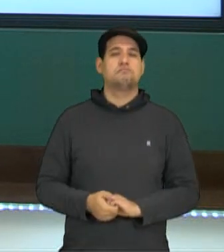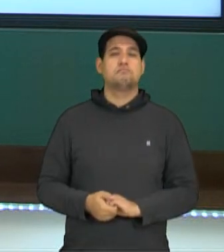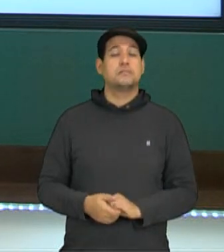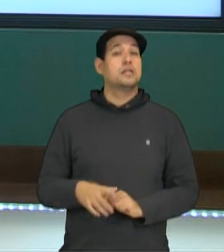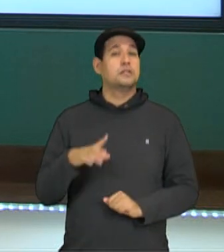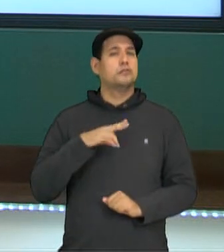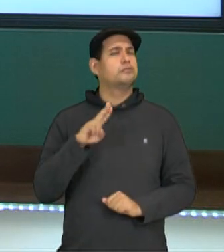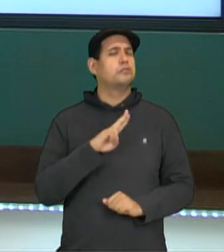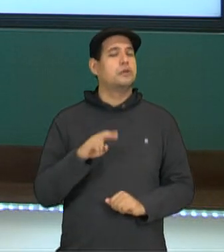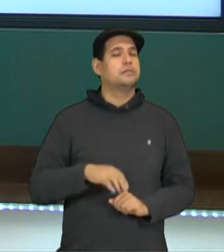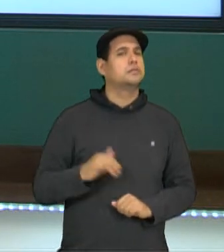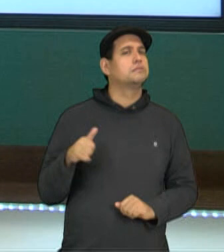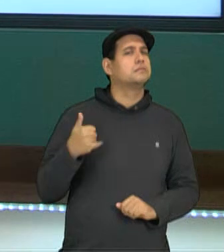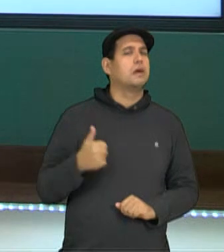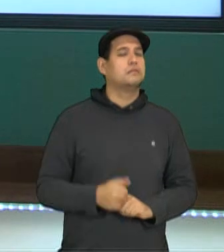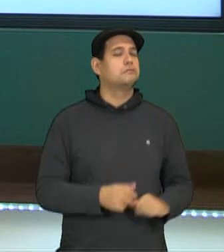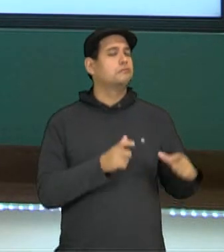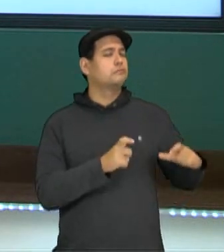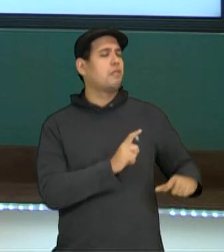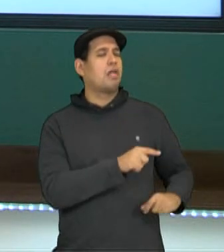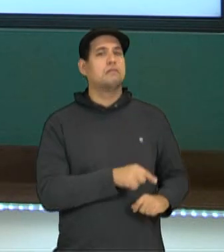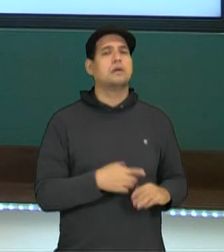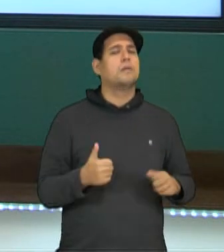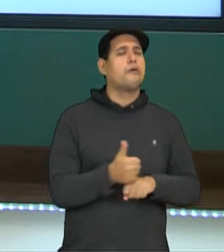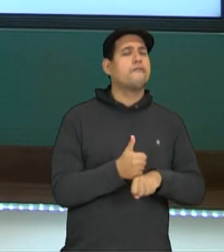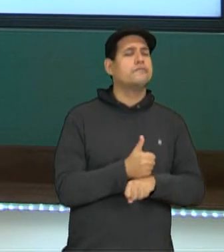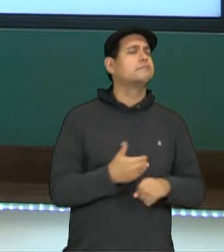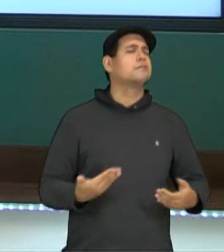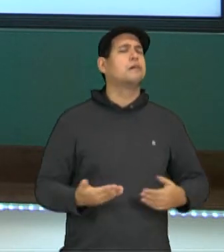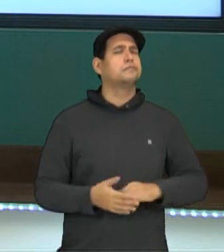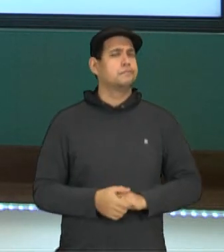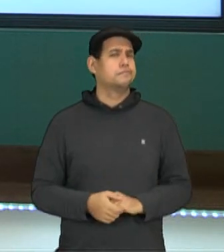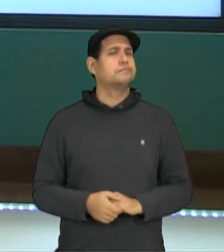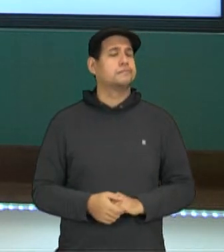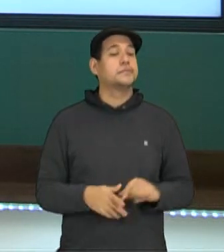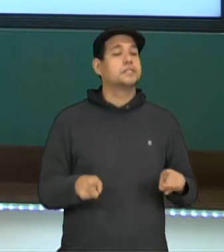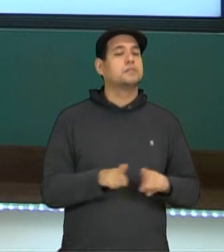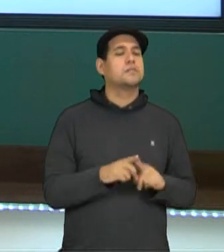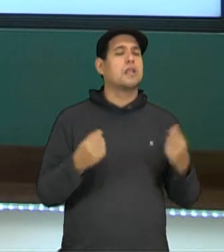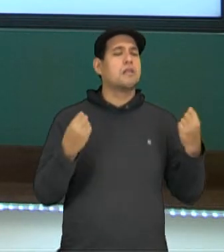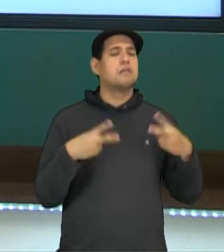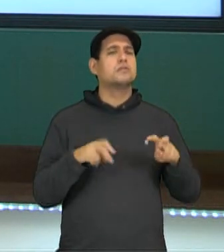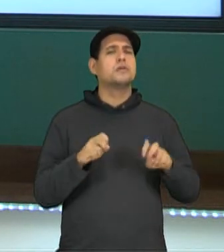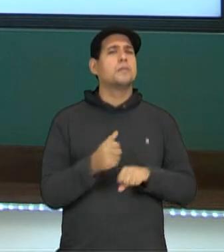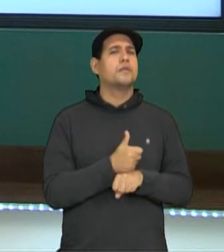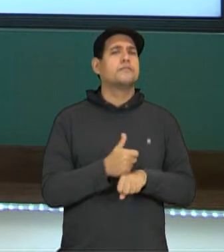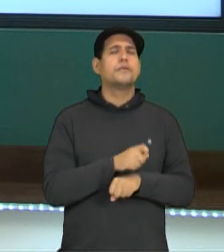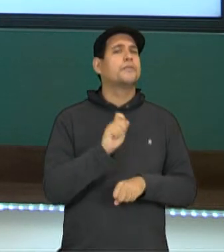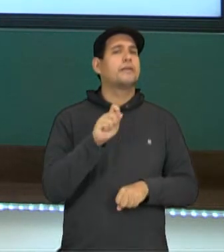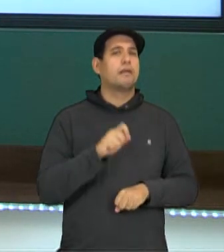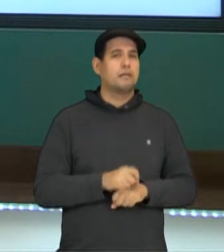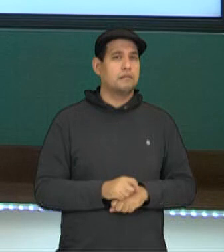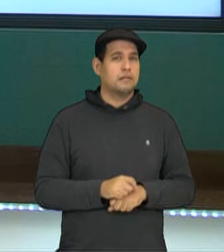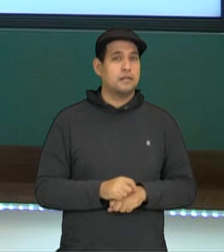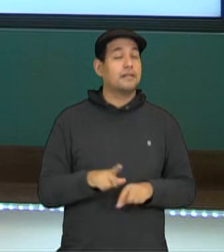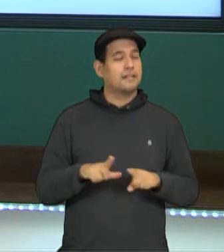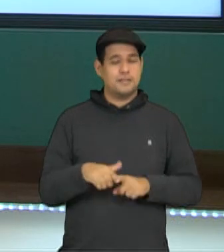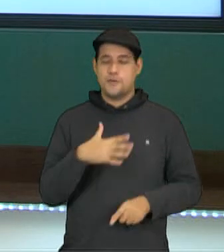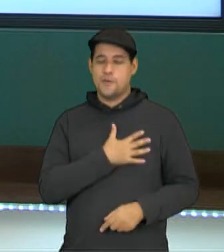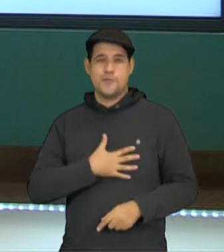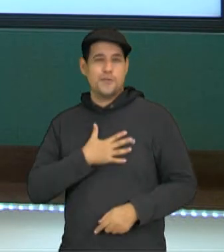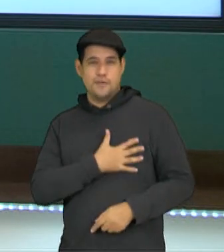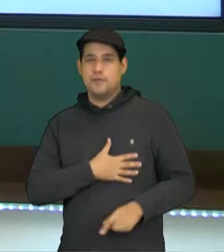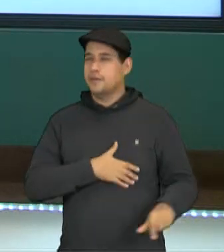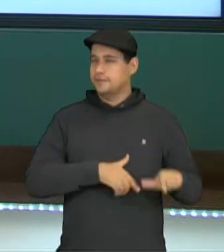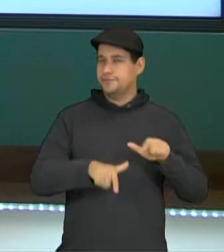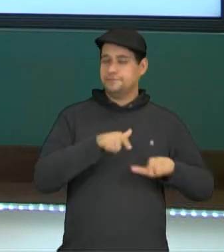nome, a idade dela, da onde que ela é, a profissão dela, né? E o que ela fala sobre a profissão dela, né? Que ela tá muito satisfeita com o